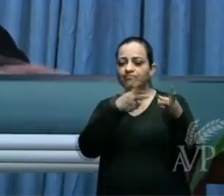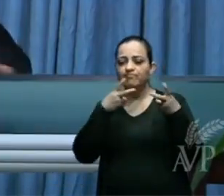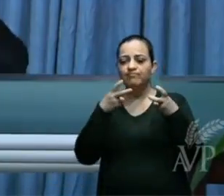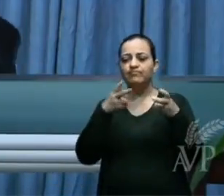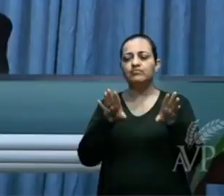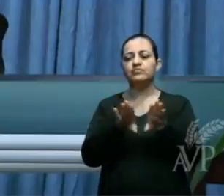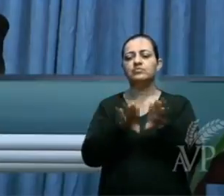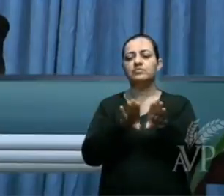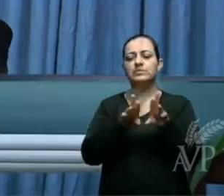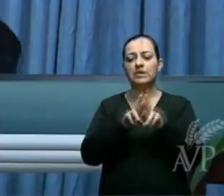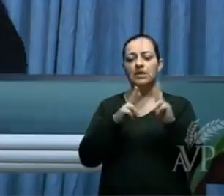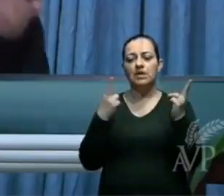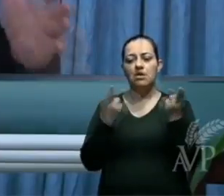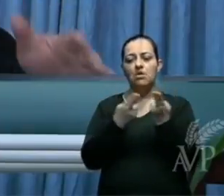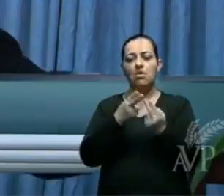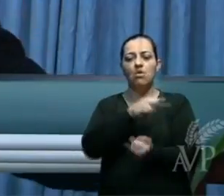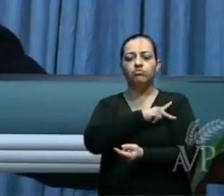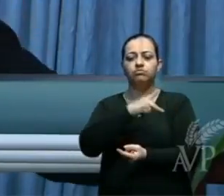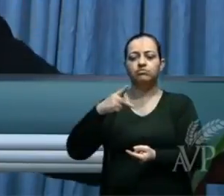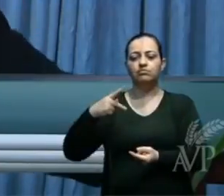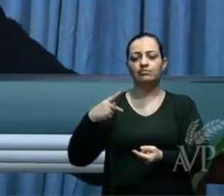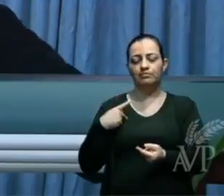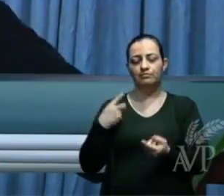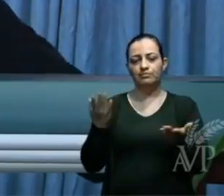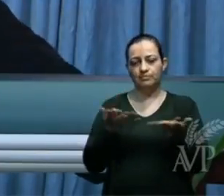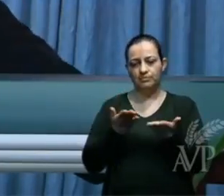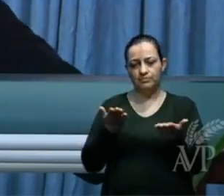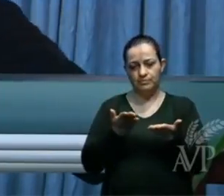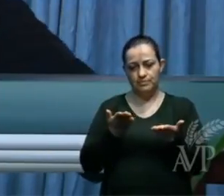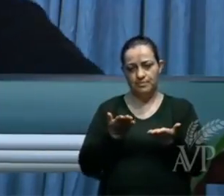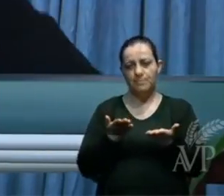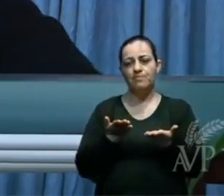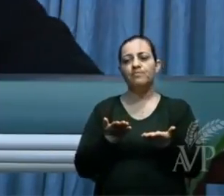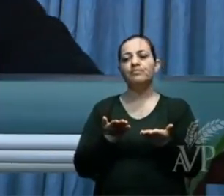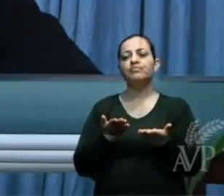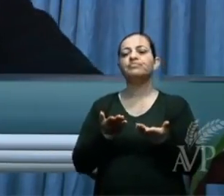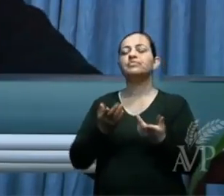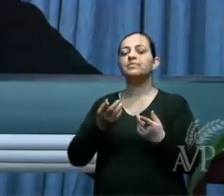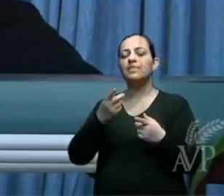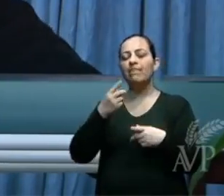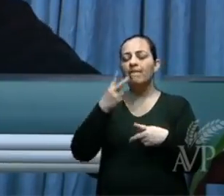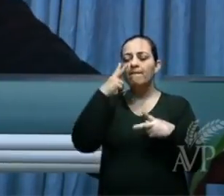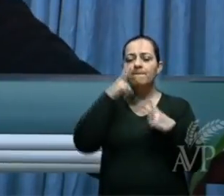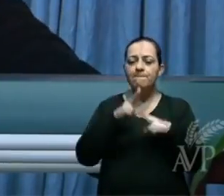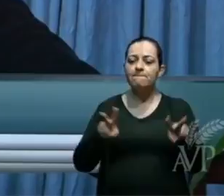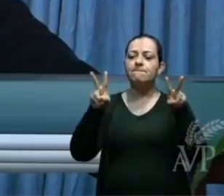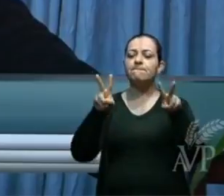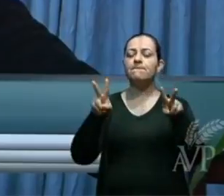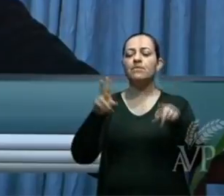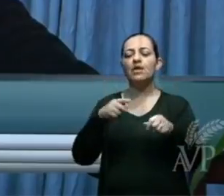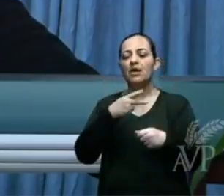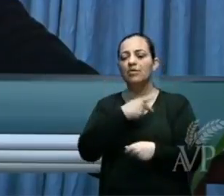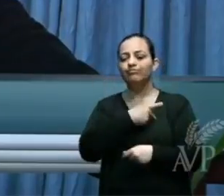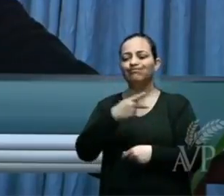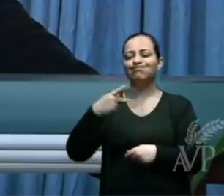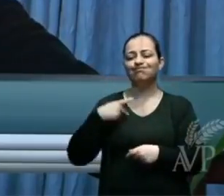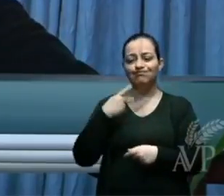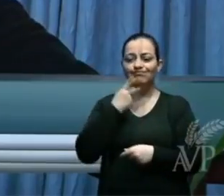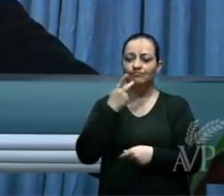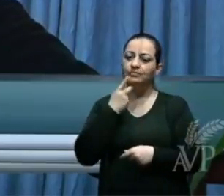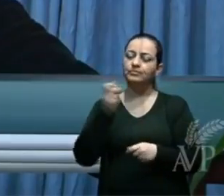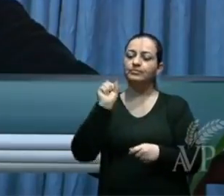agora na reunião e os pastores falando dessa situação